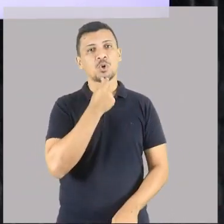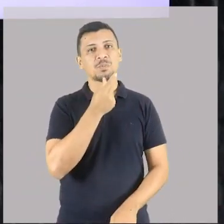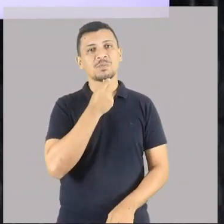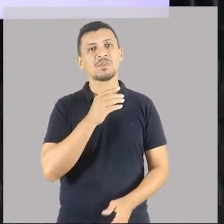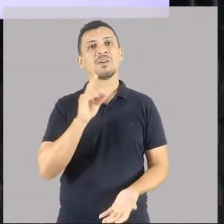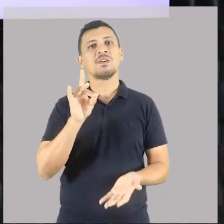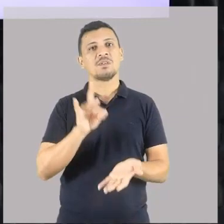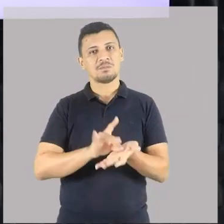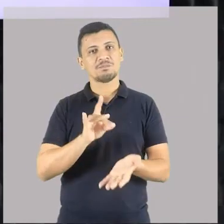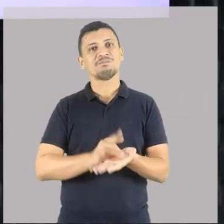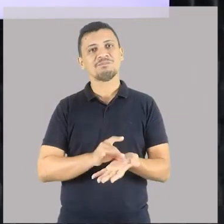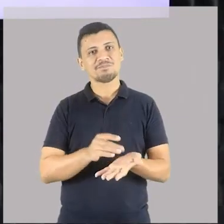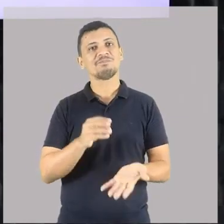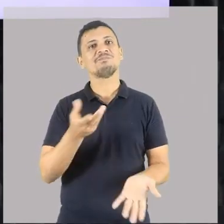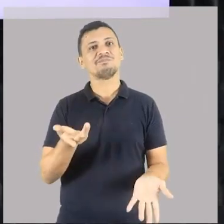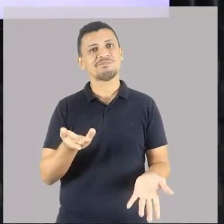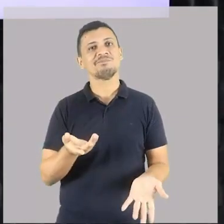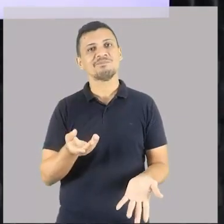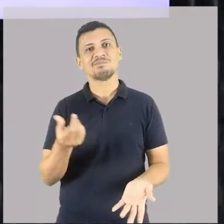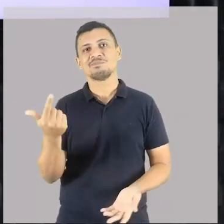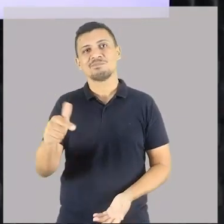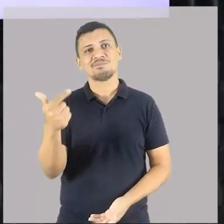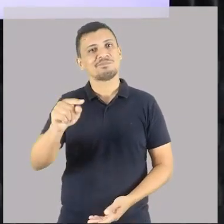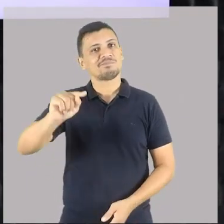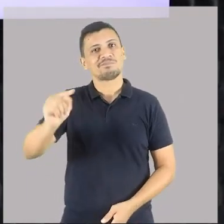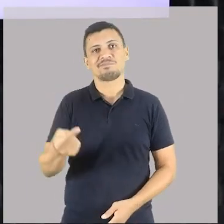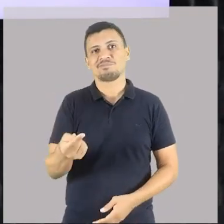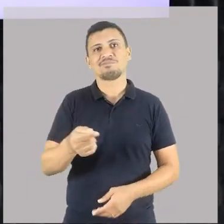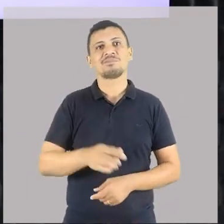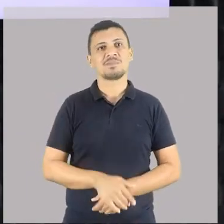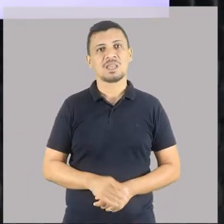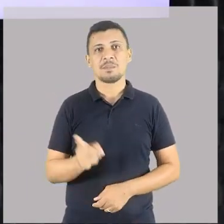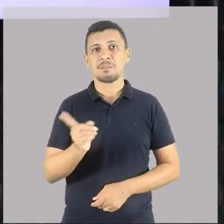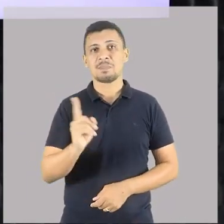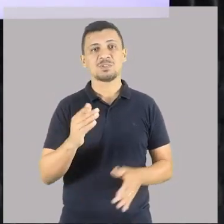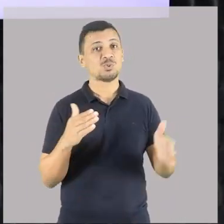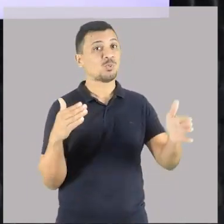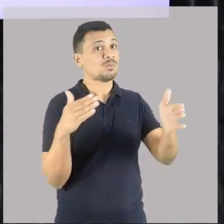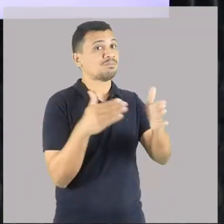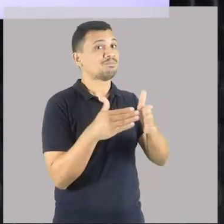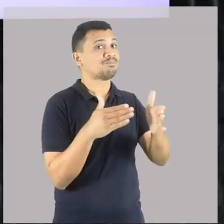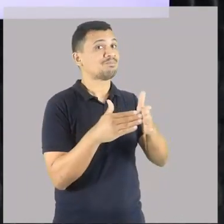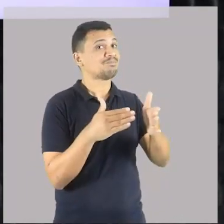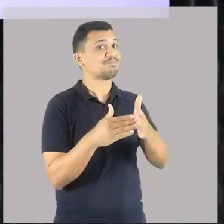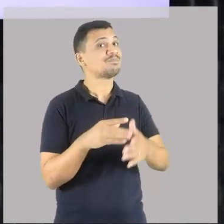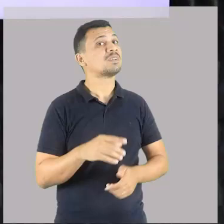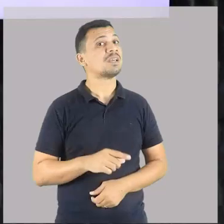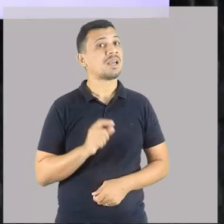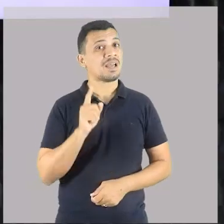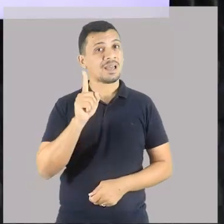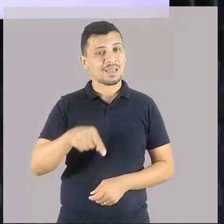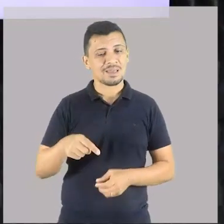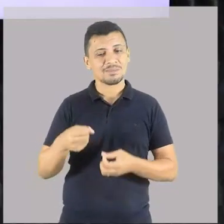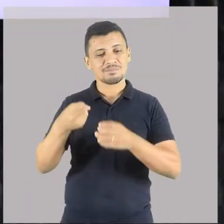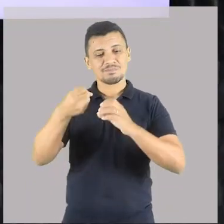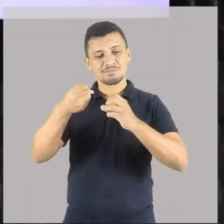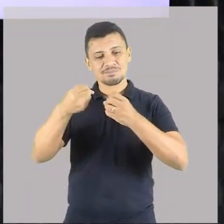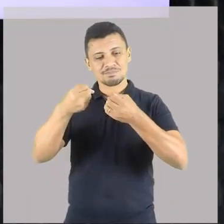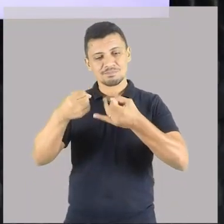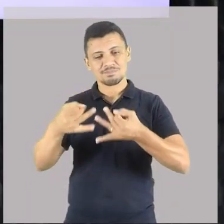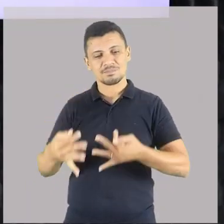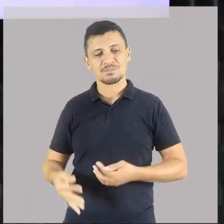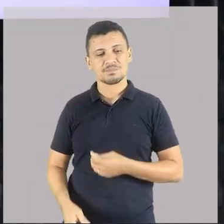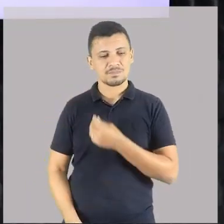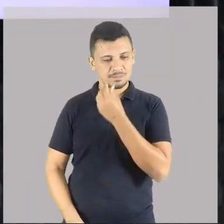emprego da vírgula, mas a classificação dela não é de restritiva. Aí que está a pegadinha. A classificação dela é de explicativa,